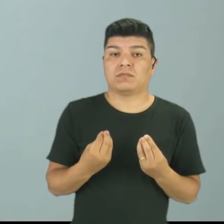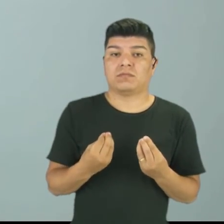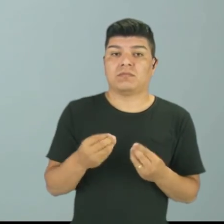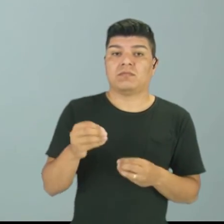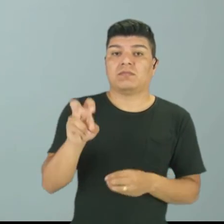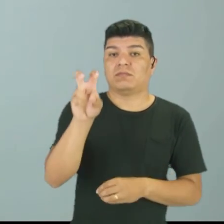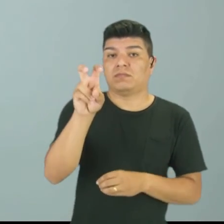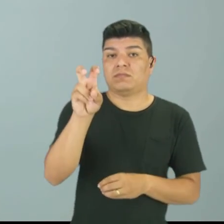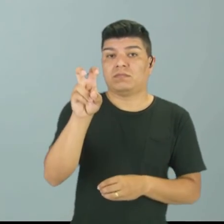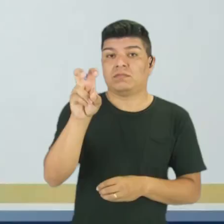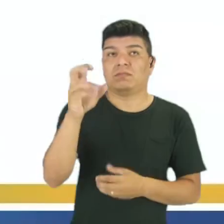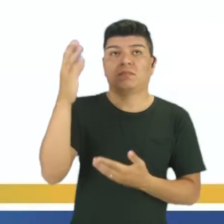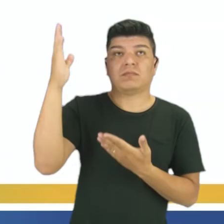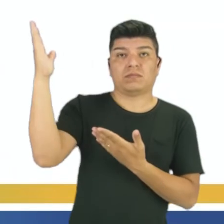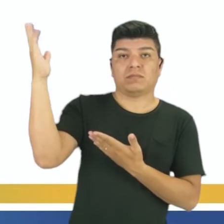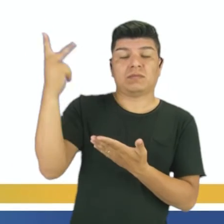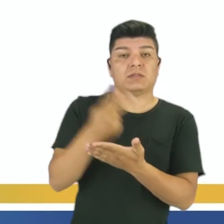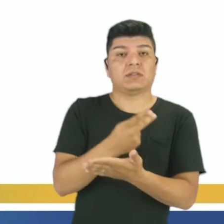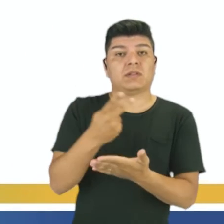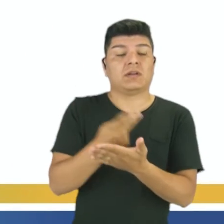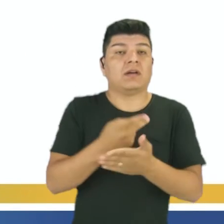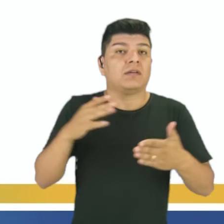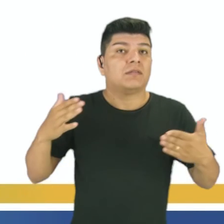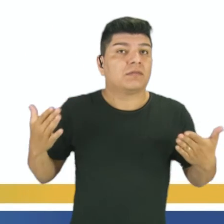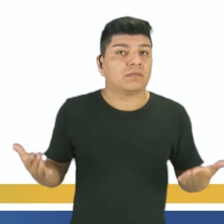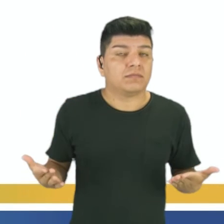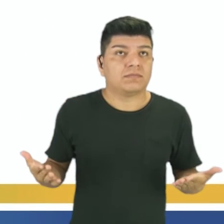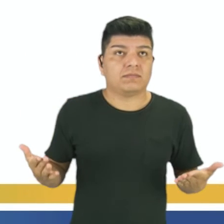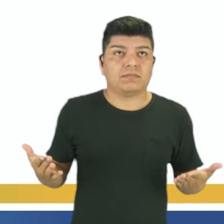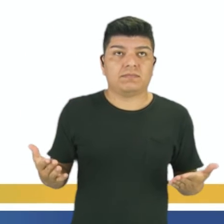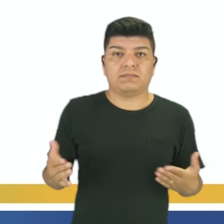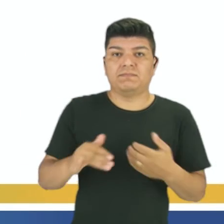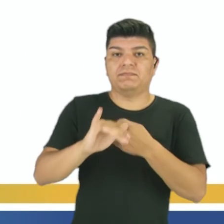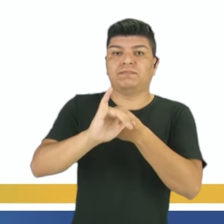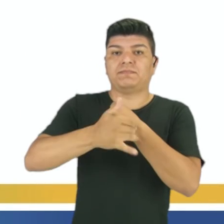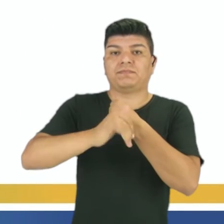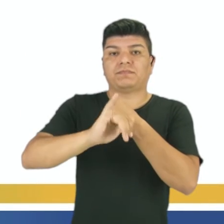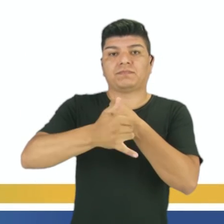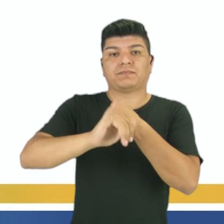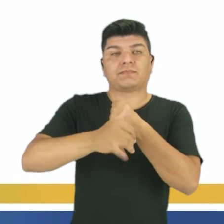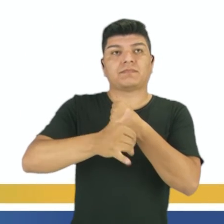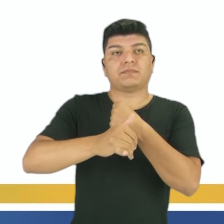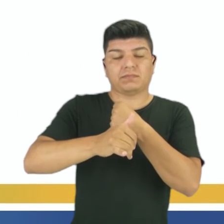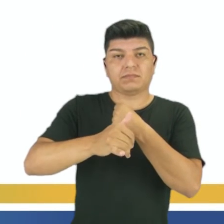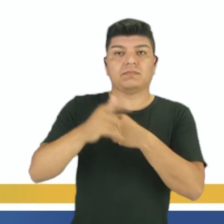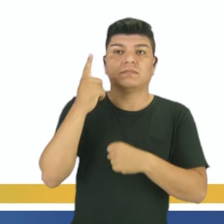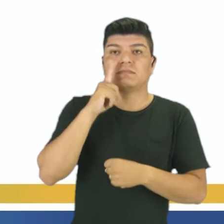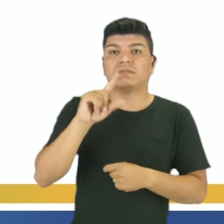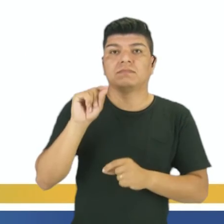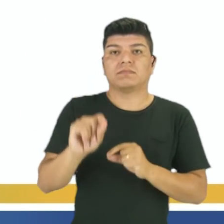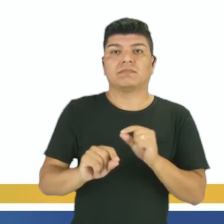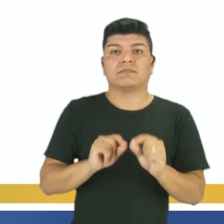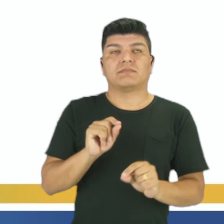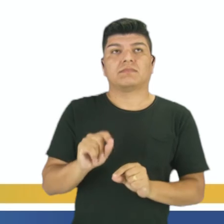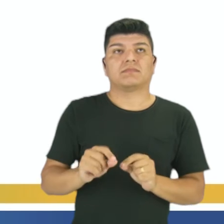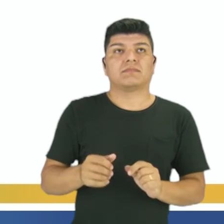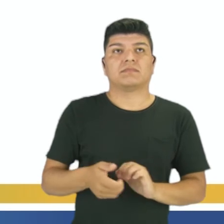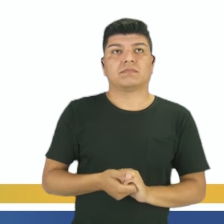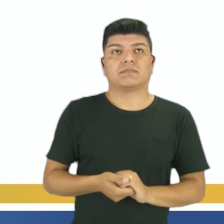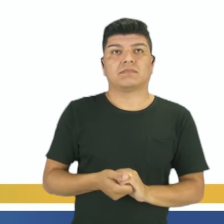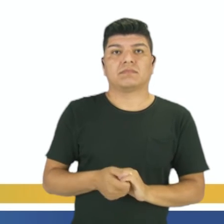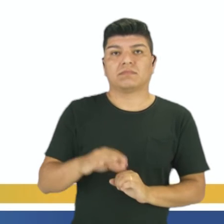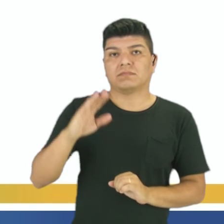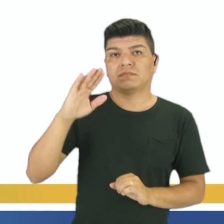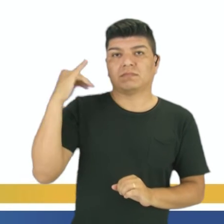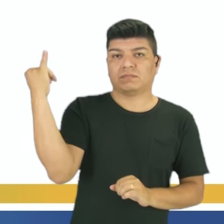5 alternativas que está errado? Que a crônica é uma forma que ganhou